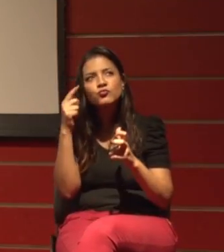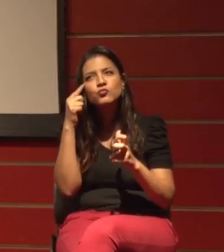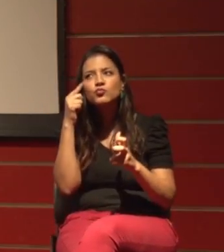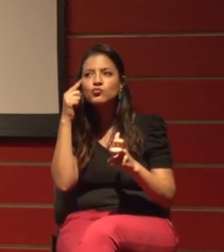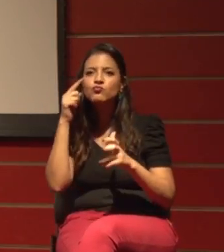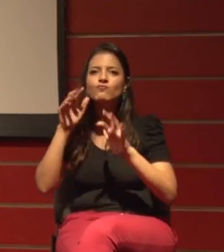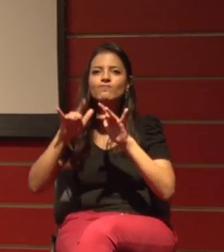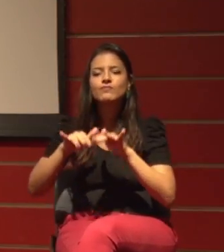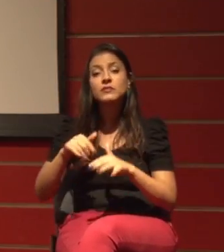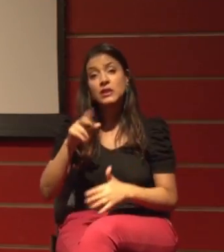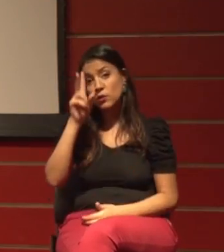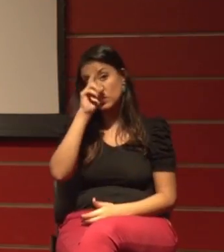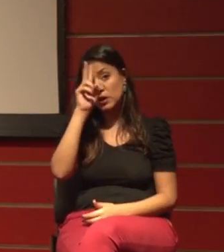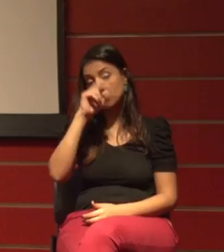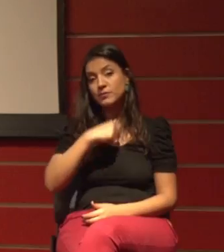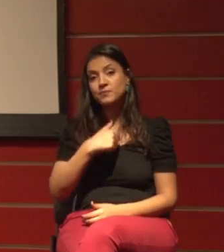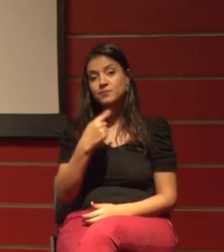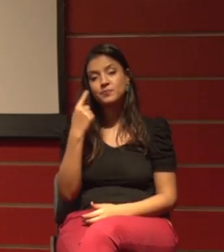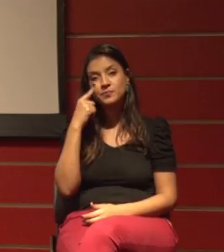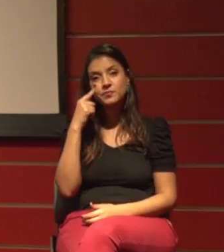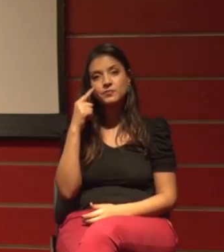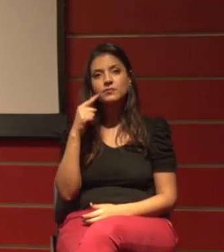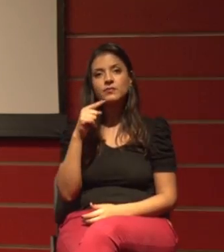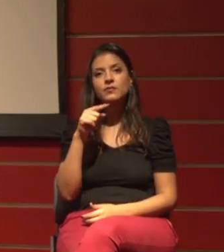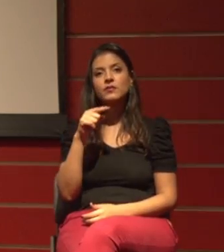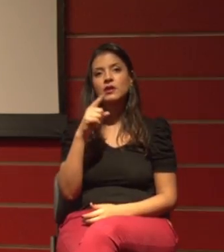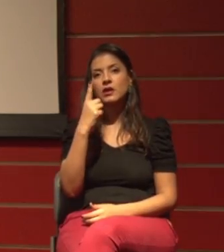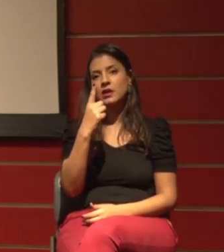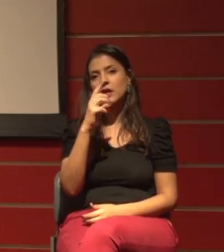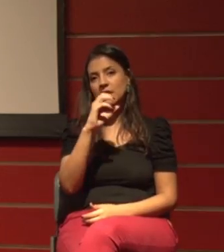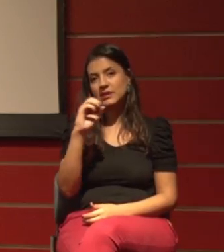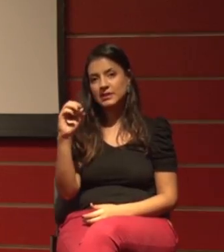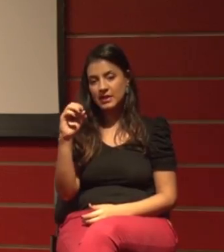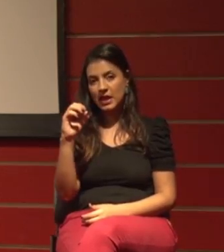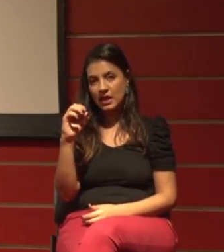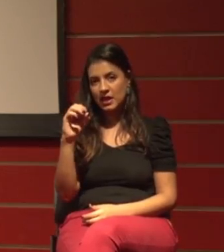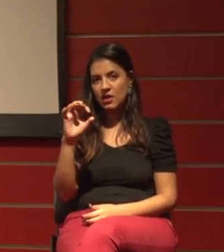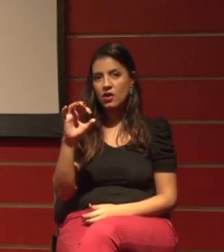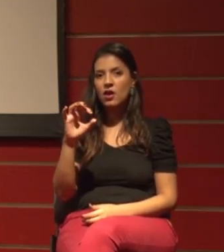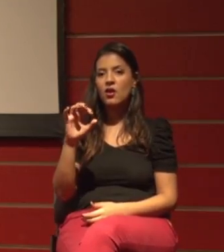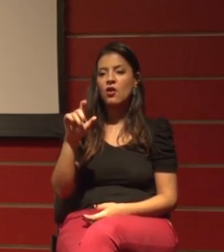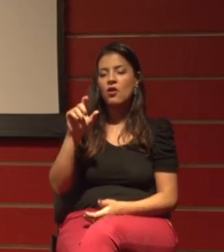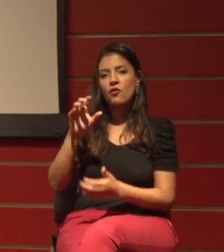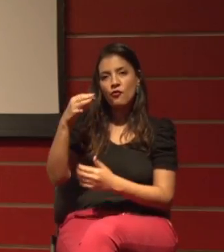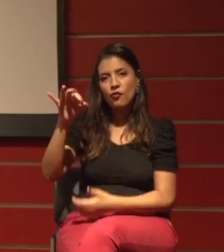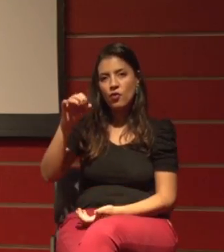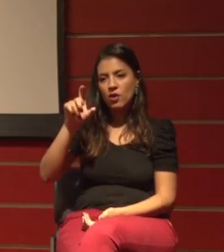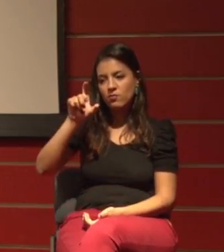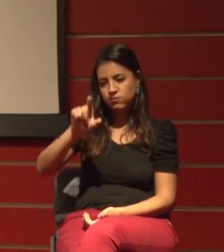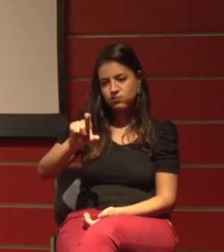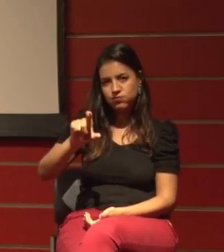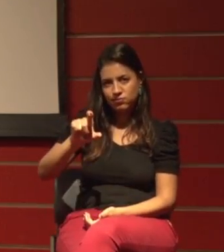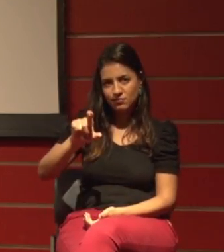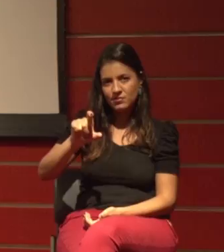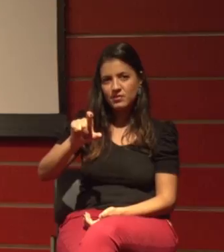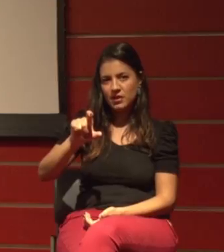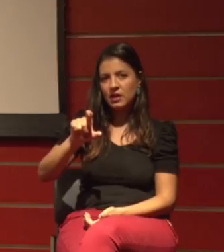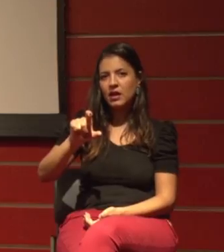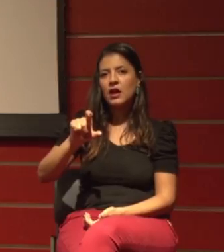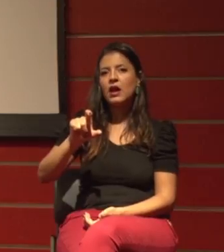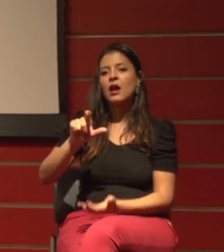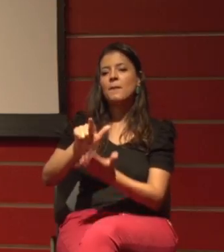de sulfite eu achava que eu ia cobrir mais ou menos 100 anos da da história né Cada uma eu coloquei o ano em cima dividi em três